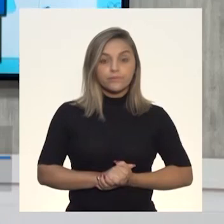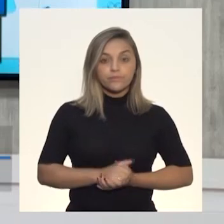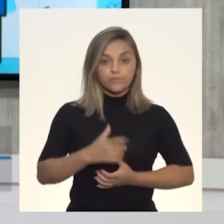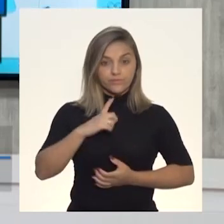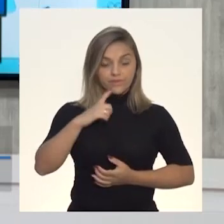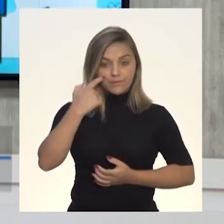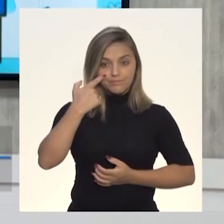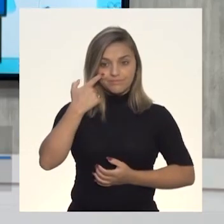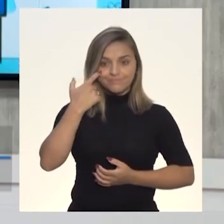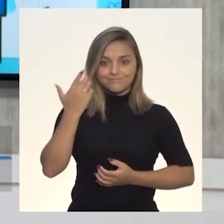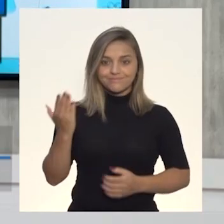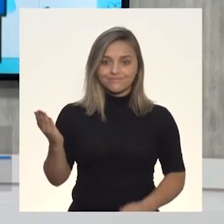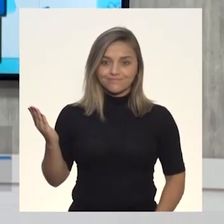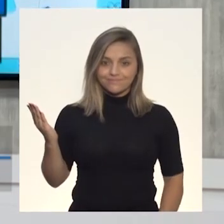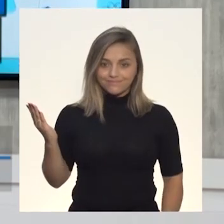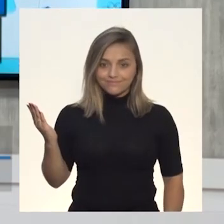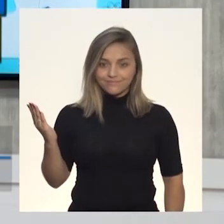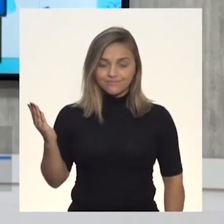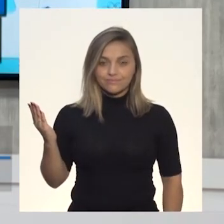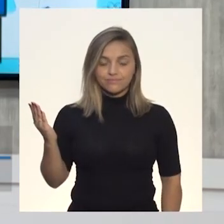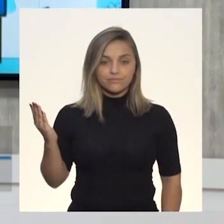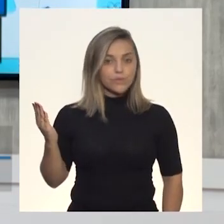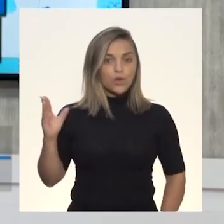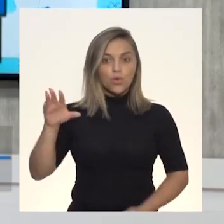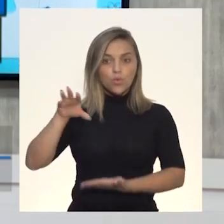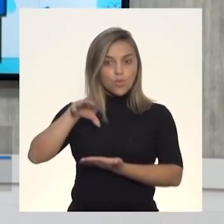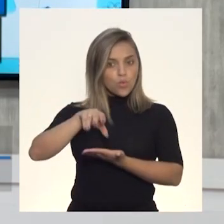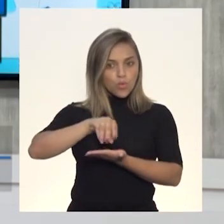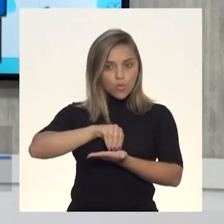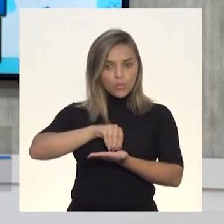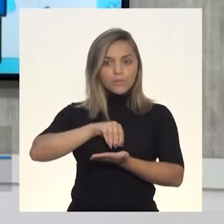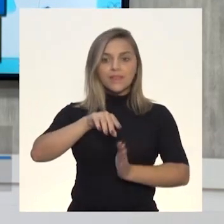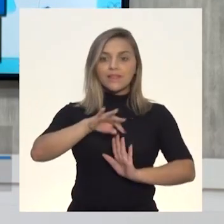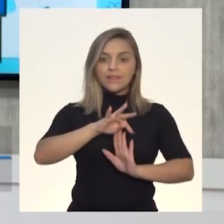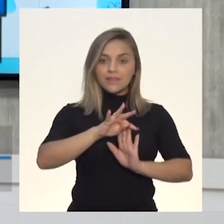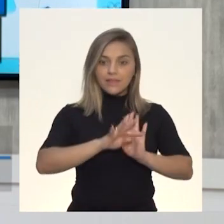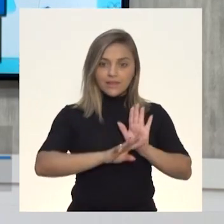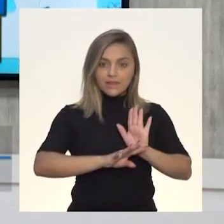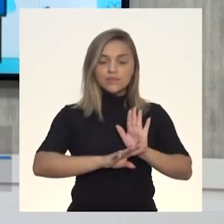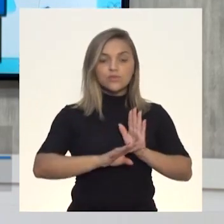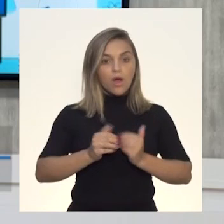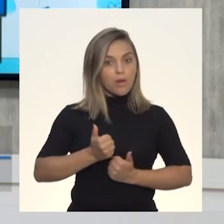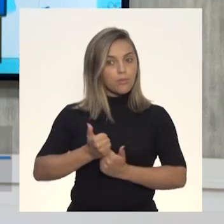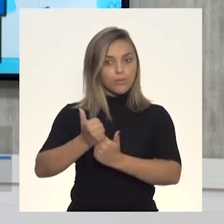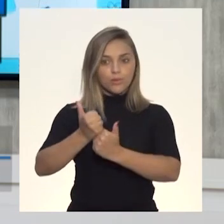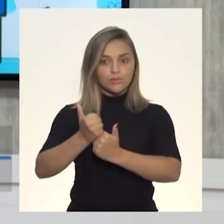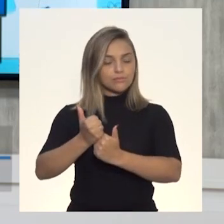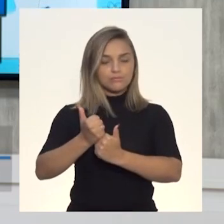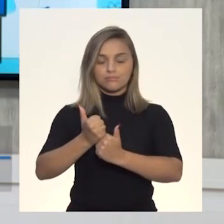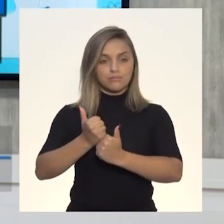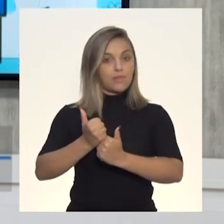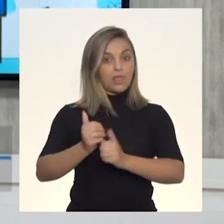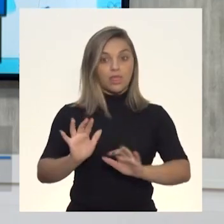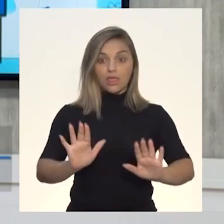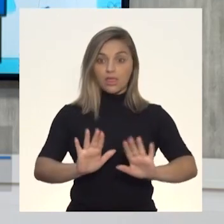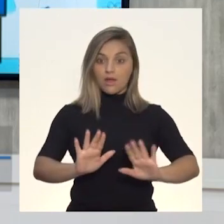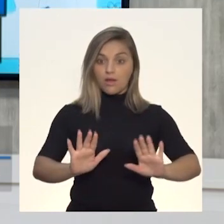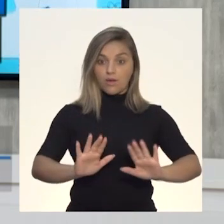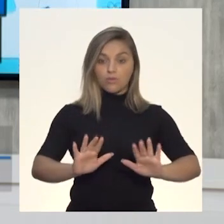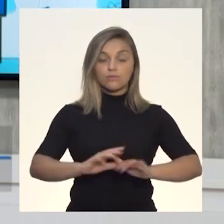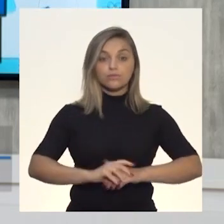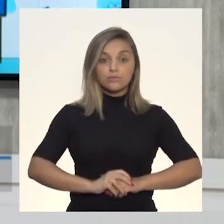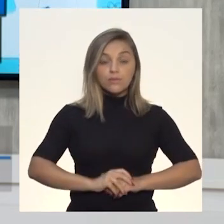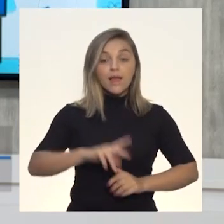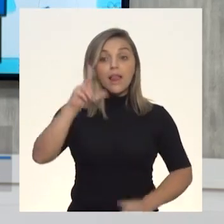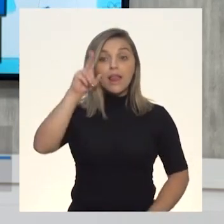para você. Não copie os textos de apoio. Lembra que você